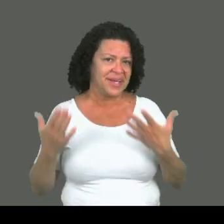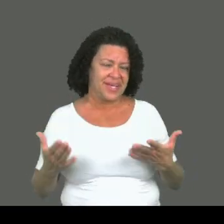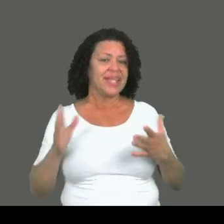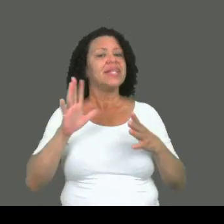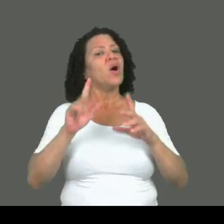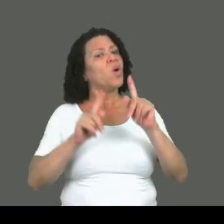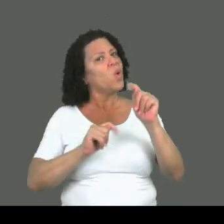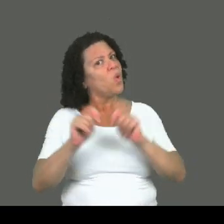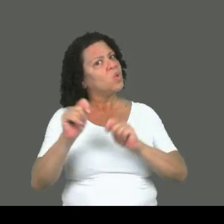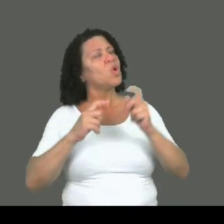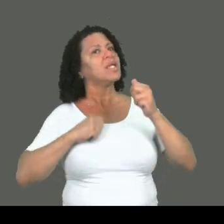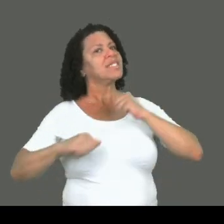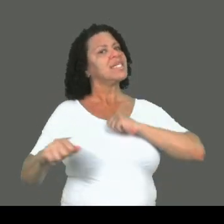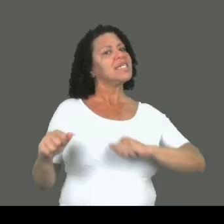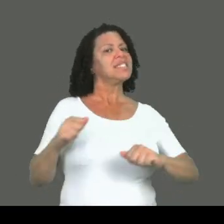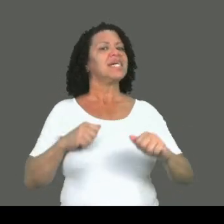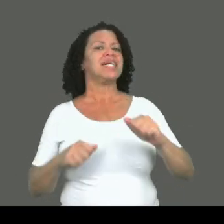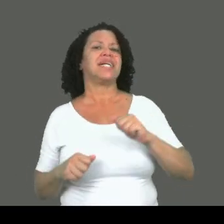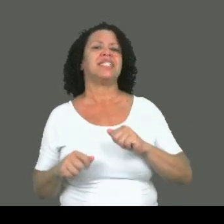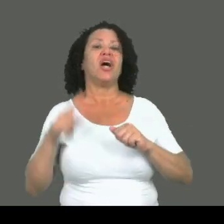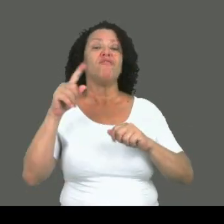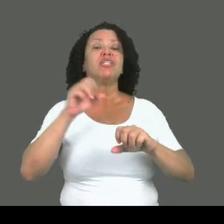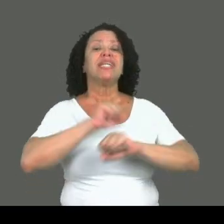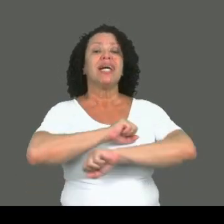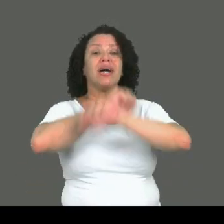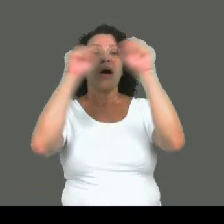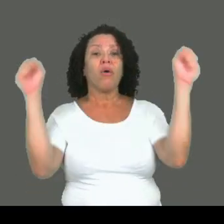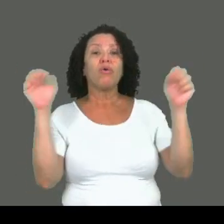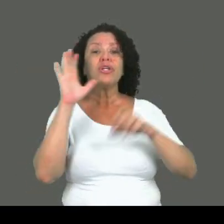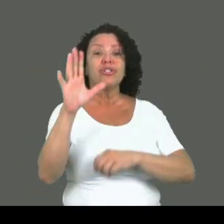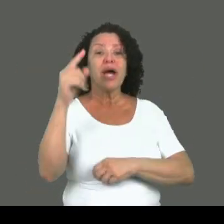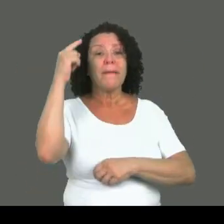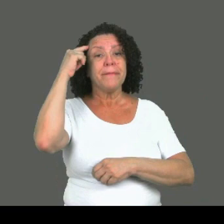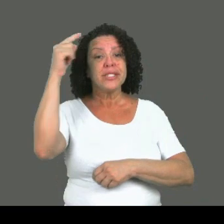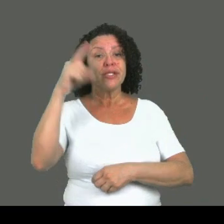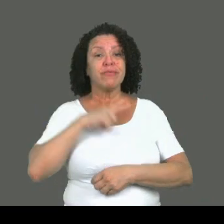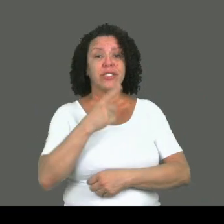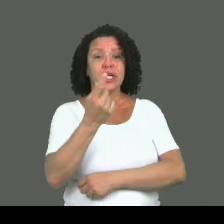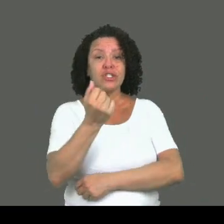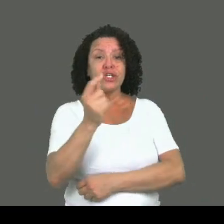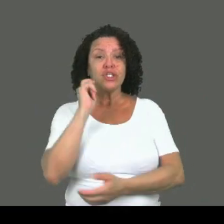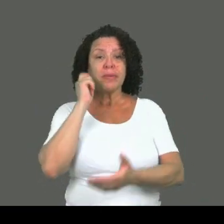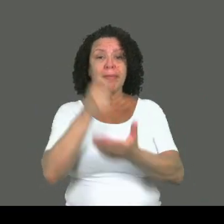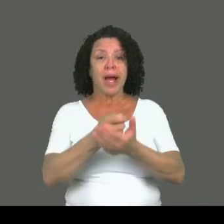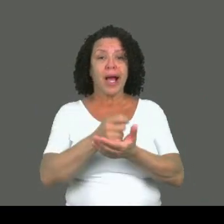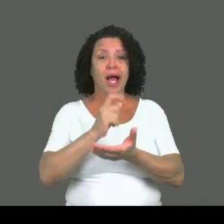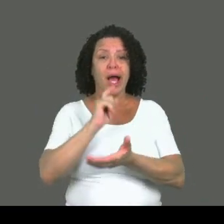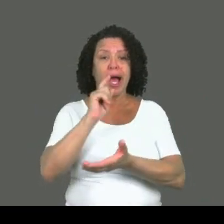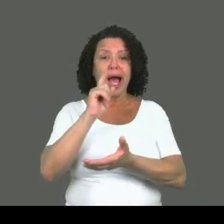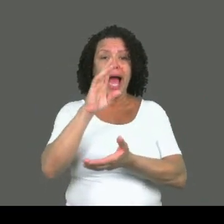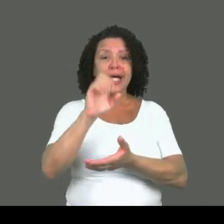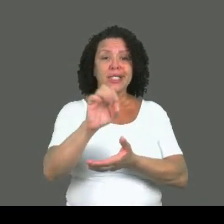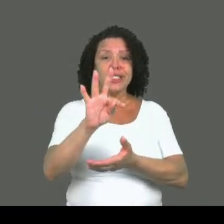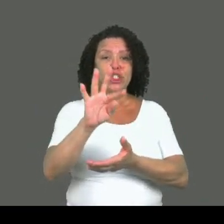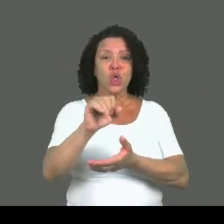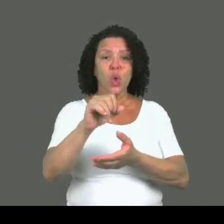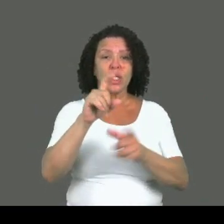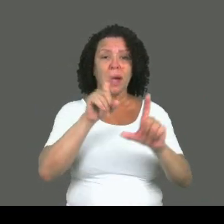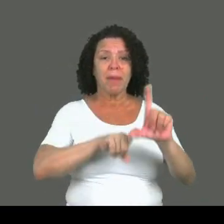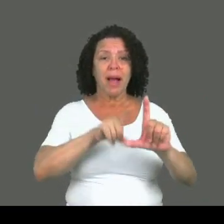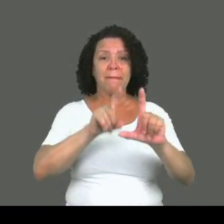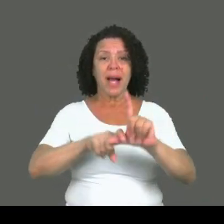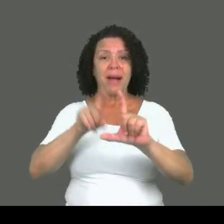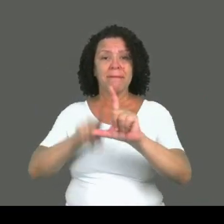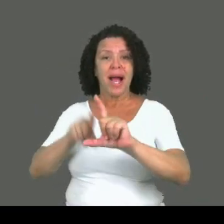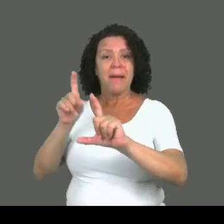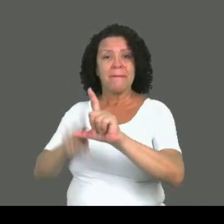controla a ansiedade. A gente acorda pensando se vai ter dinheiro para pagar as contas até o fim do mês, se o dinheiro vai chegar ao